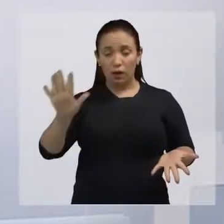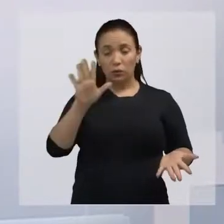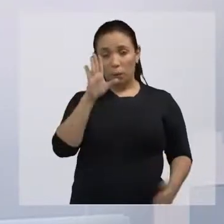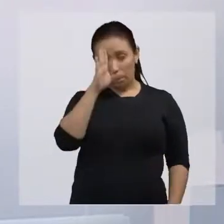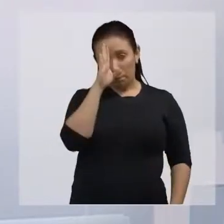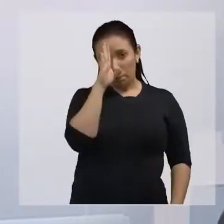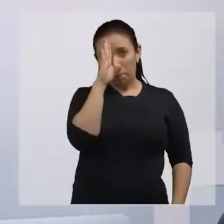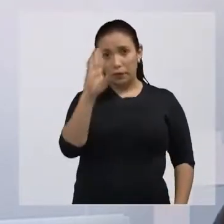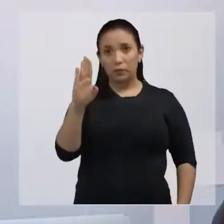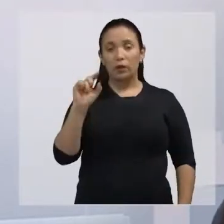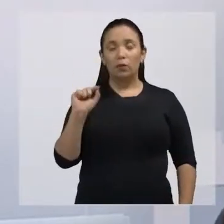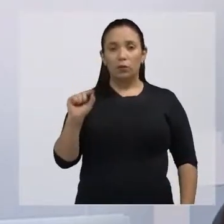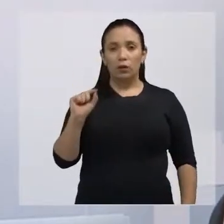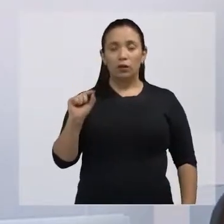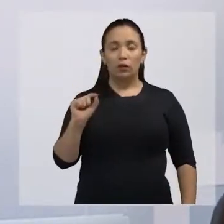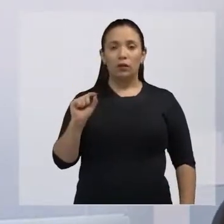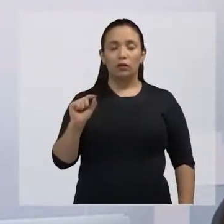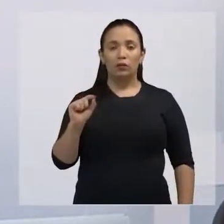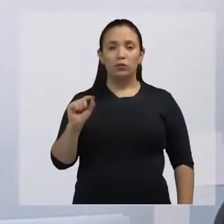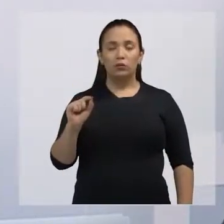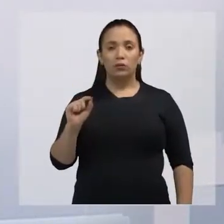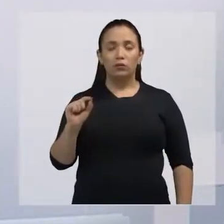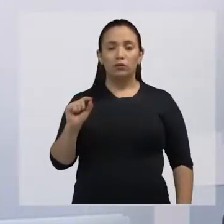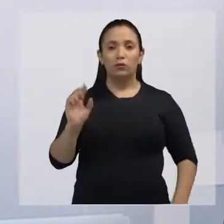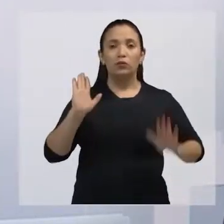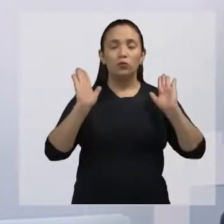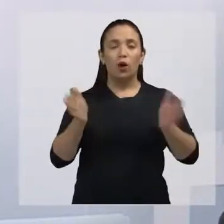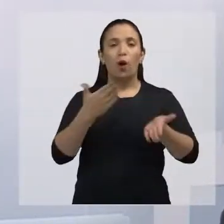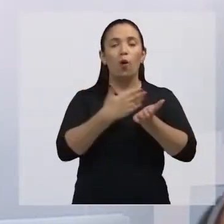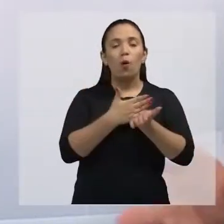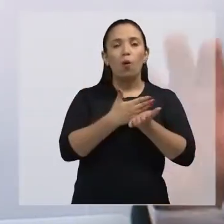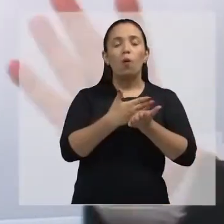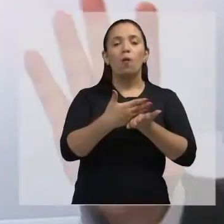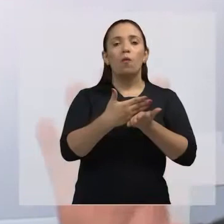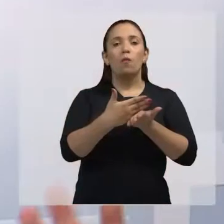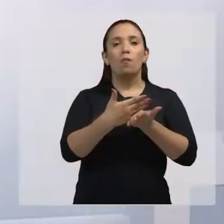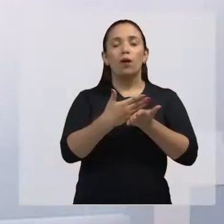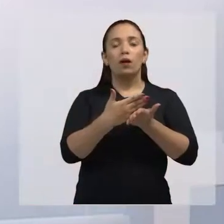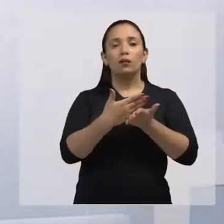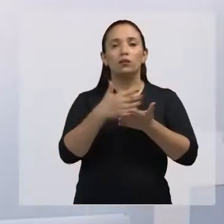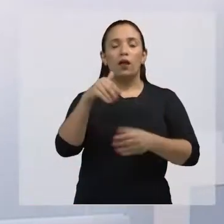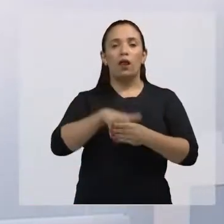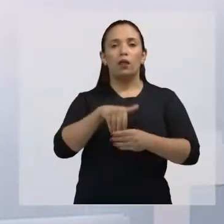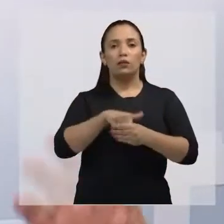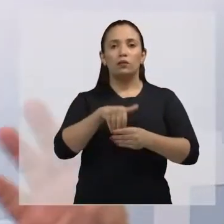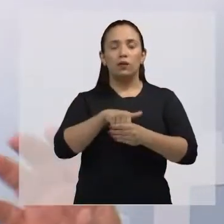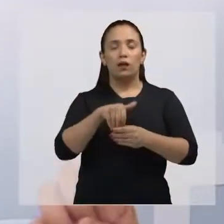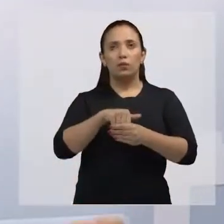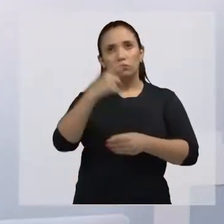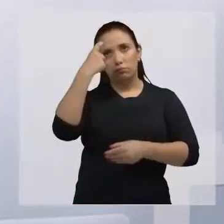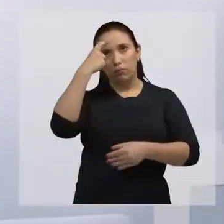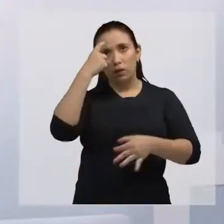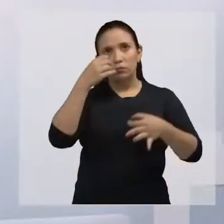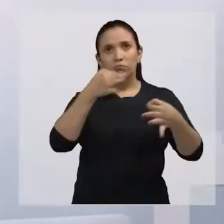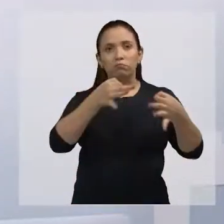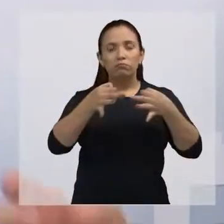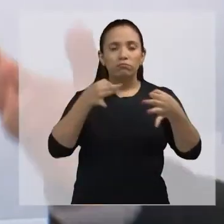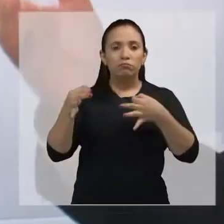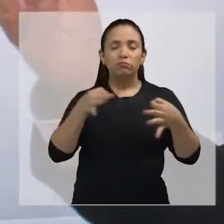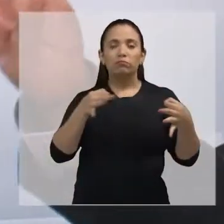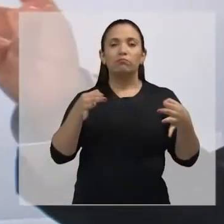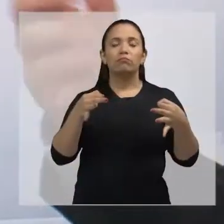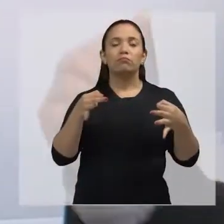especificamente, já se começa a se pensar mais diretamente as eleições. E esse pensamento é acompanhado por